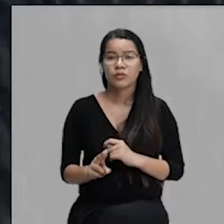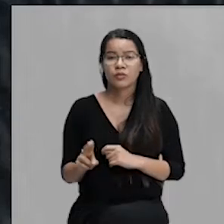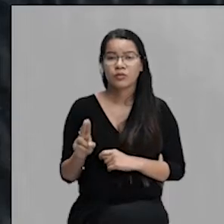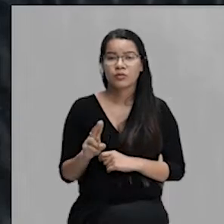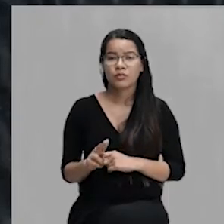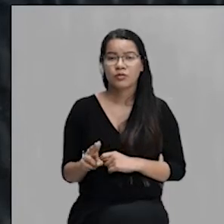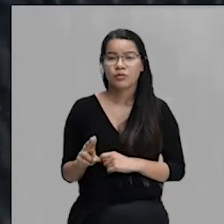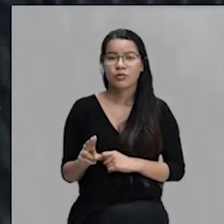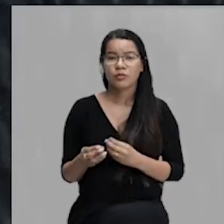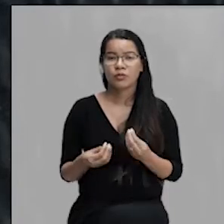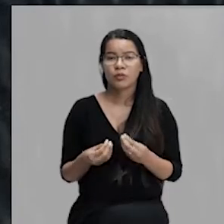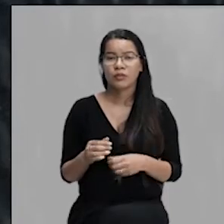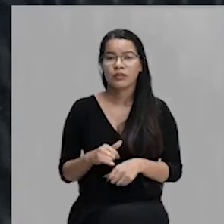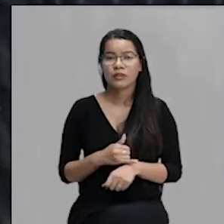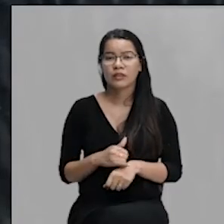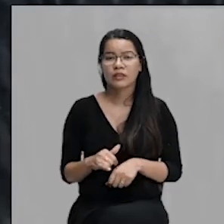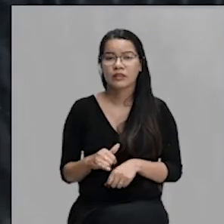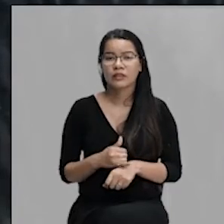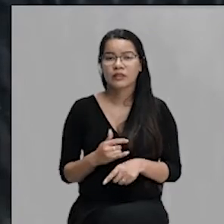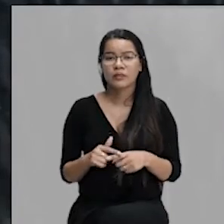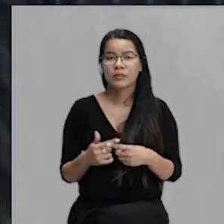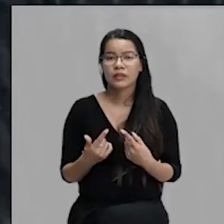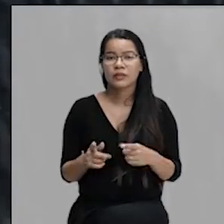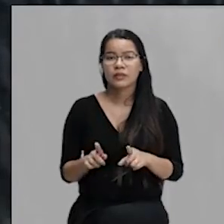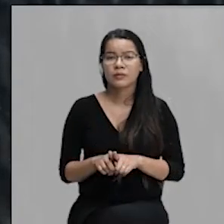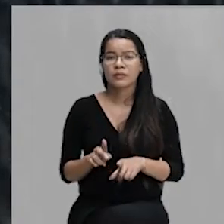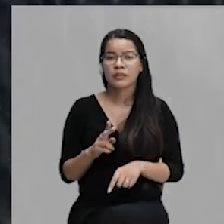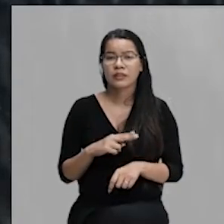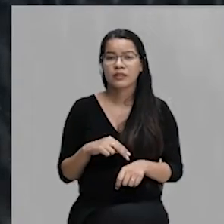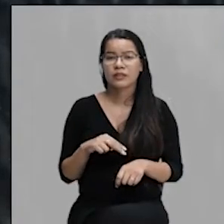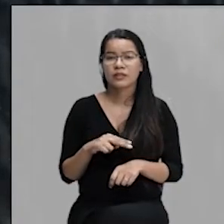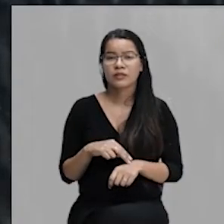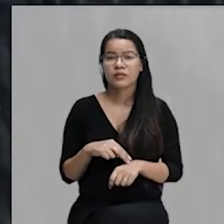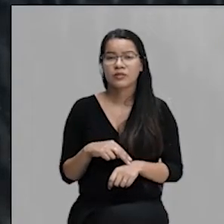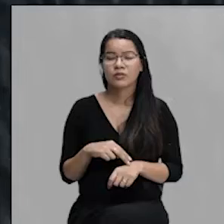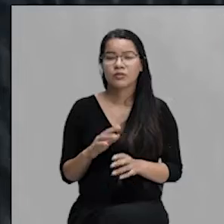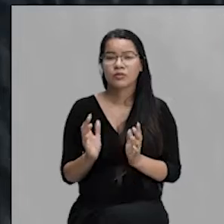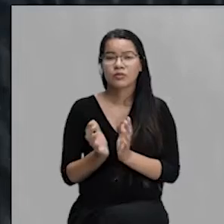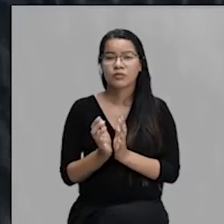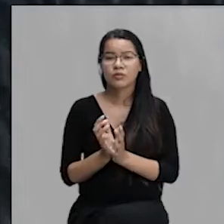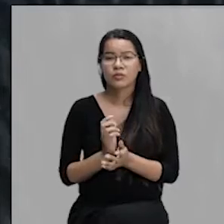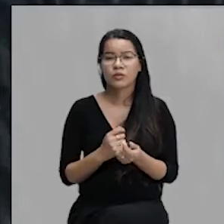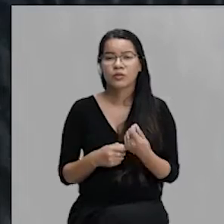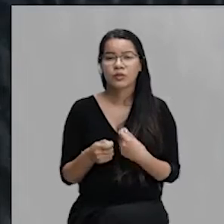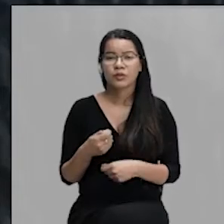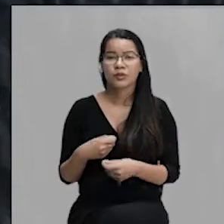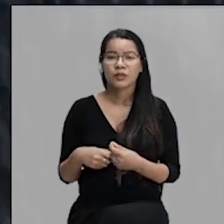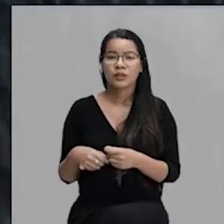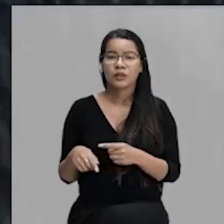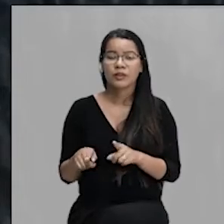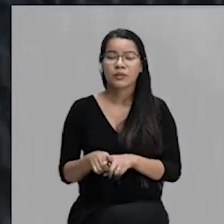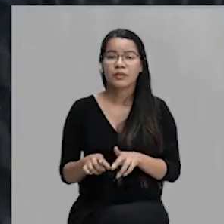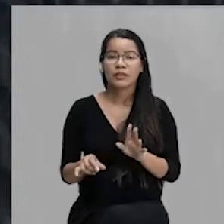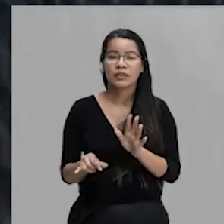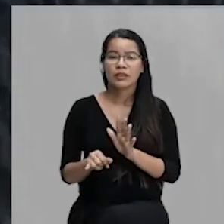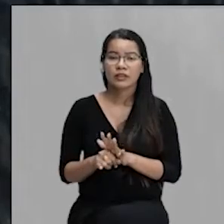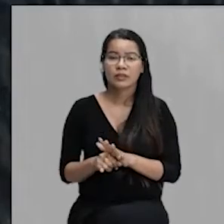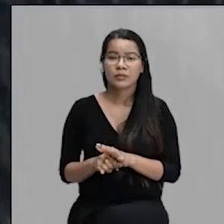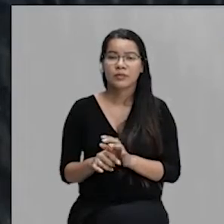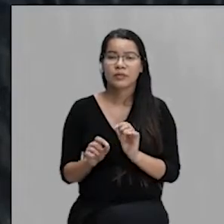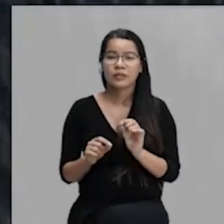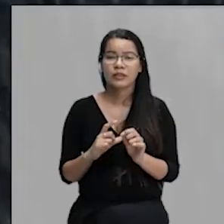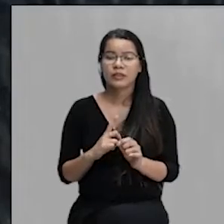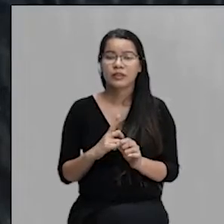como estratégia, mas também das nações, dos blocos econômicos, das entidades supranacionais, para que